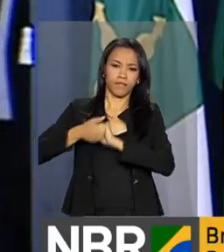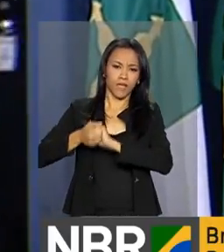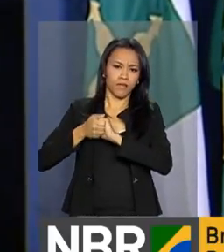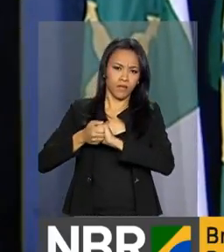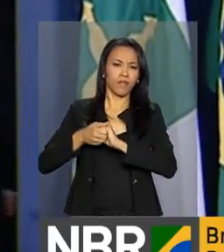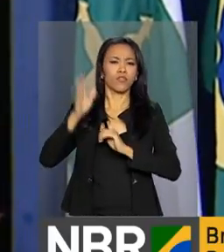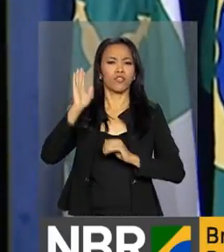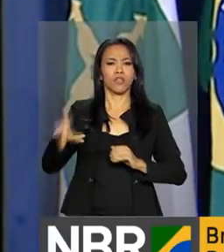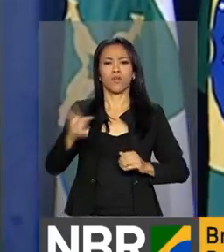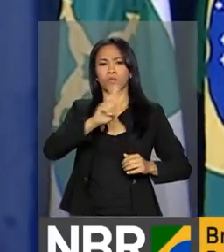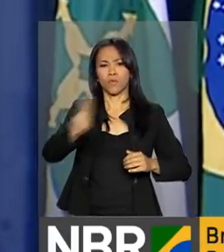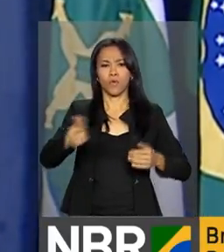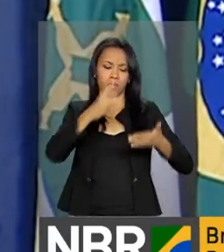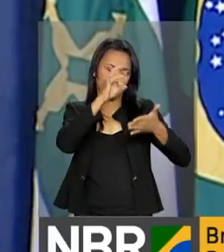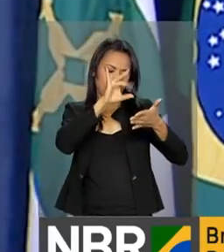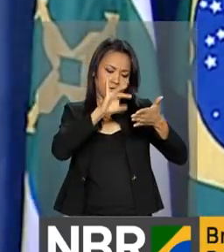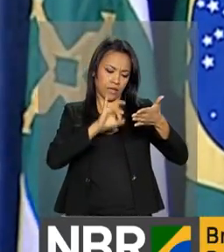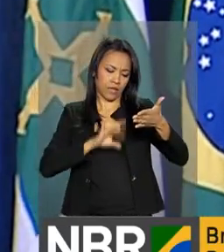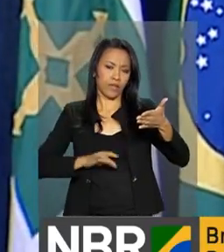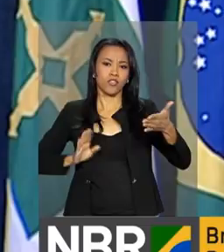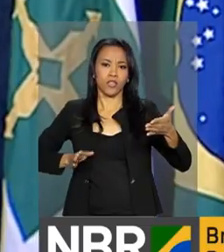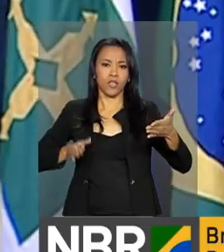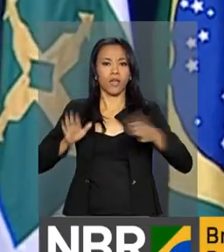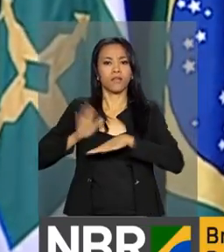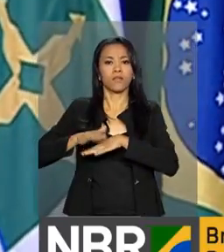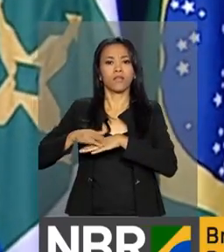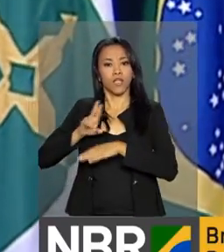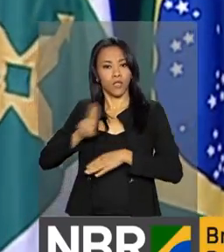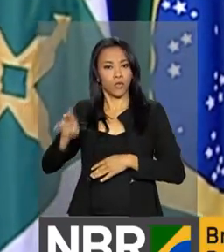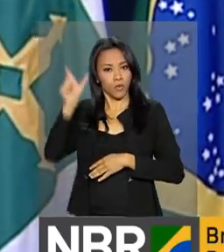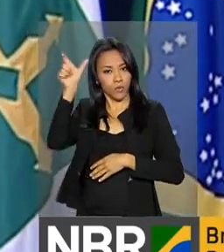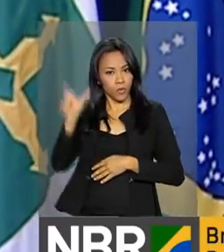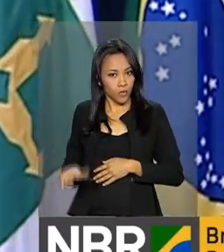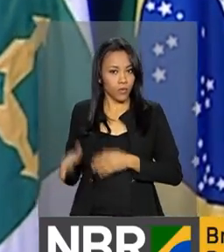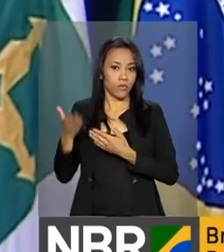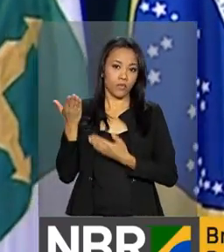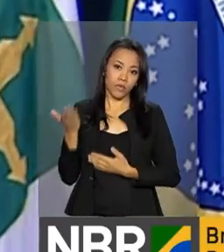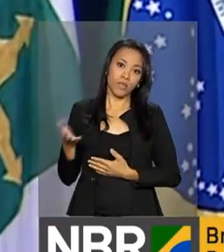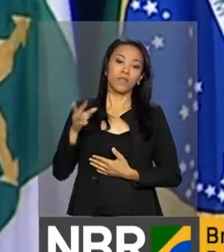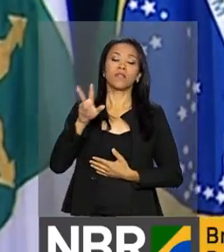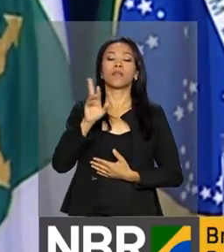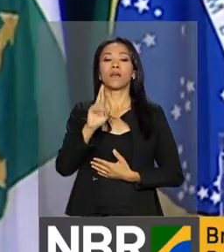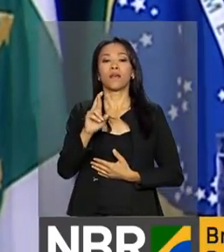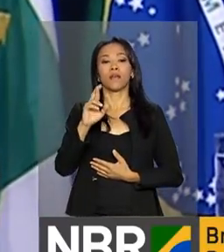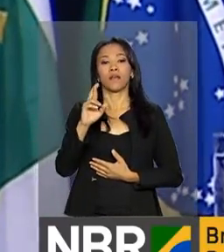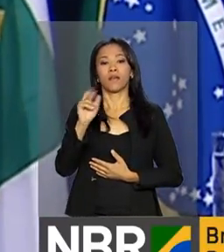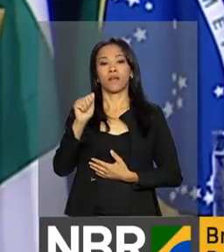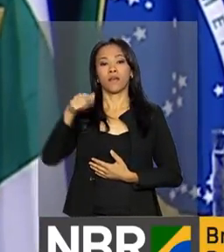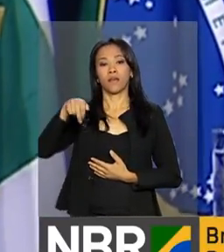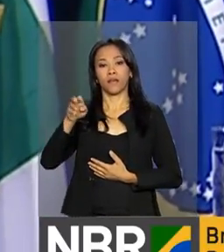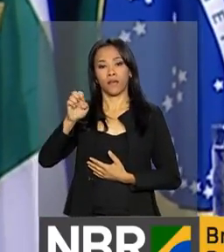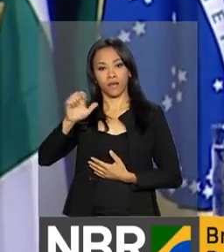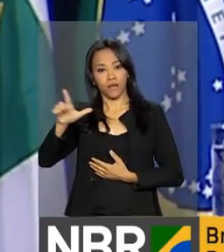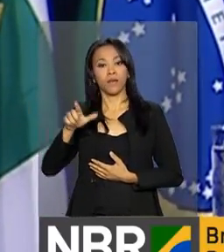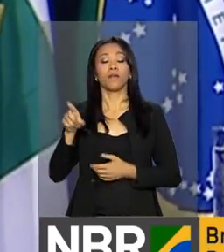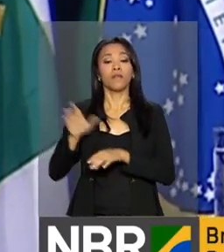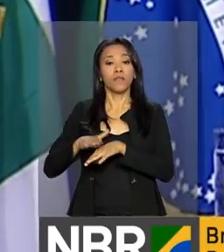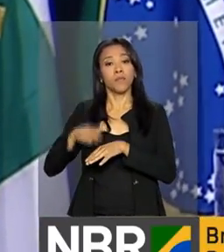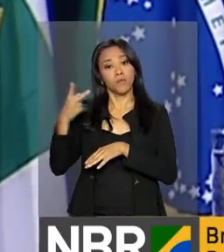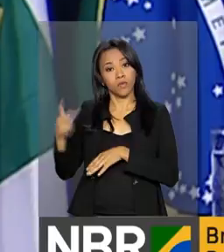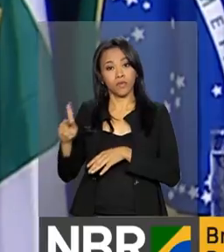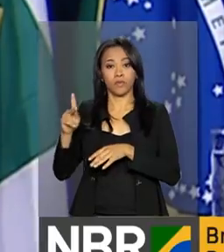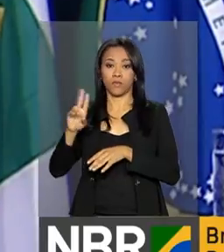foram nomeadas em nome da doutora raquel dodge e de seus familiares e